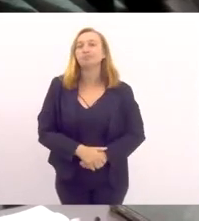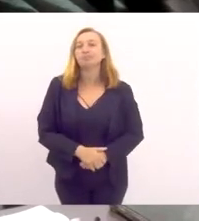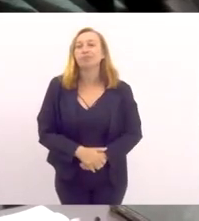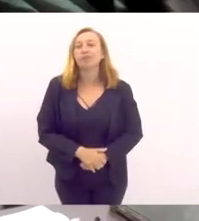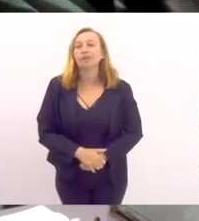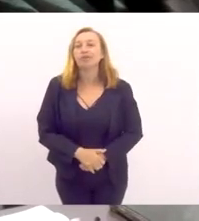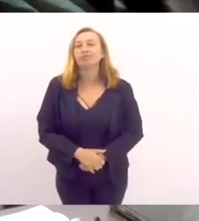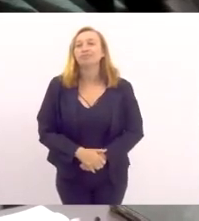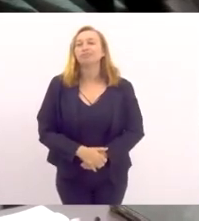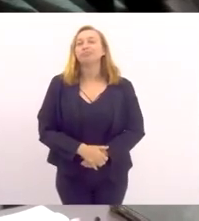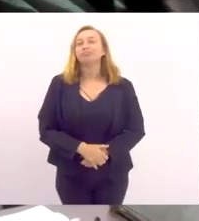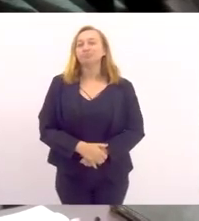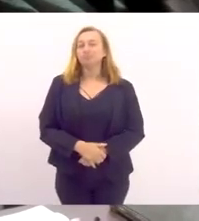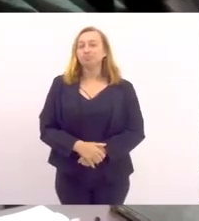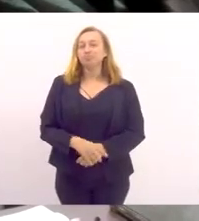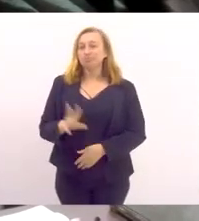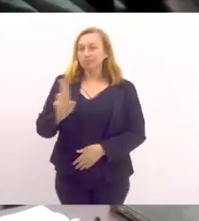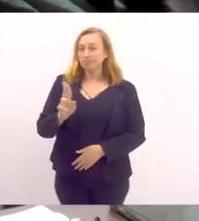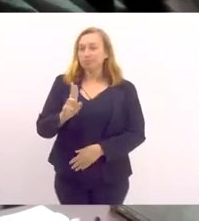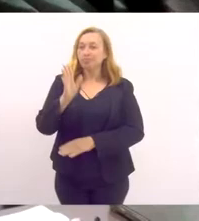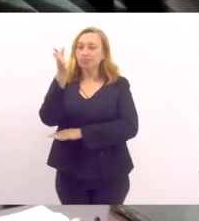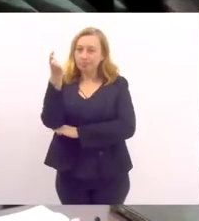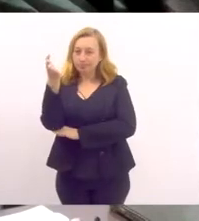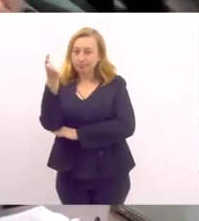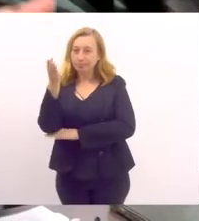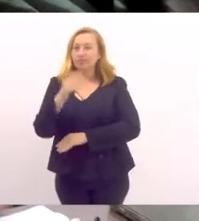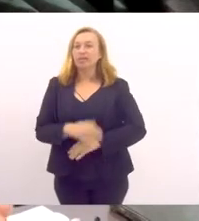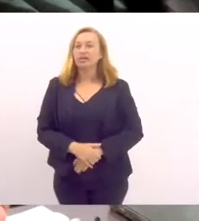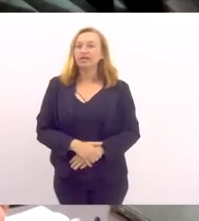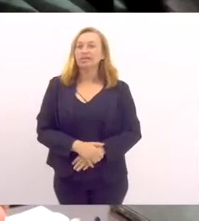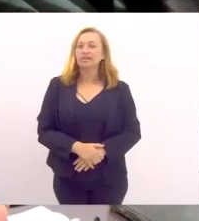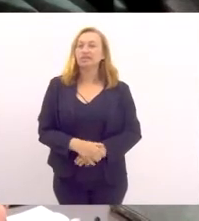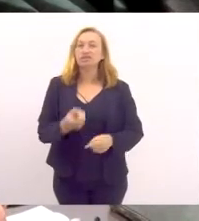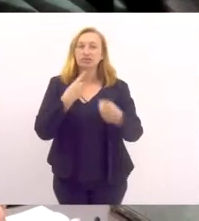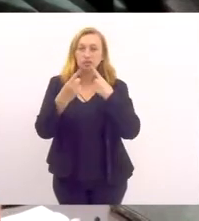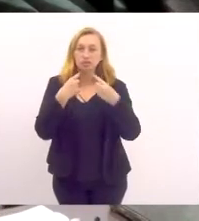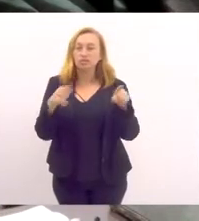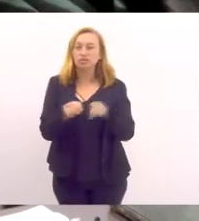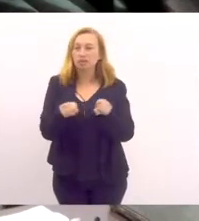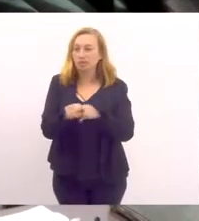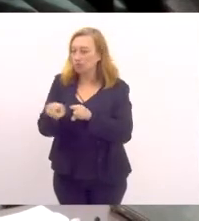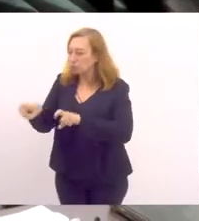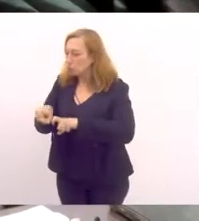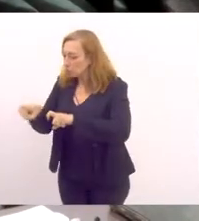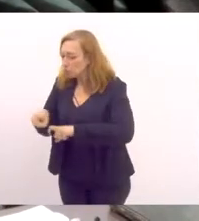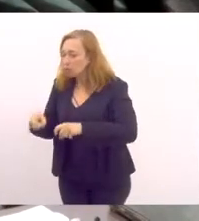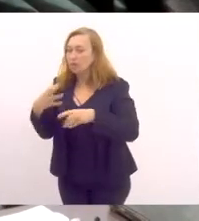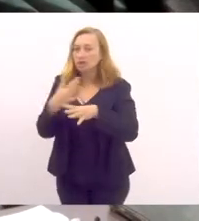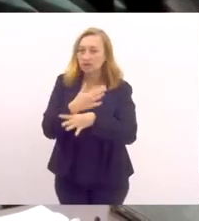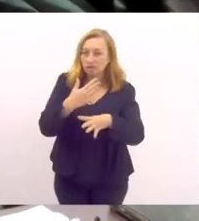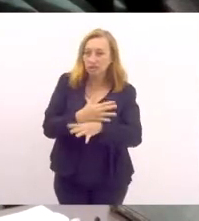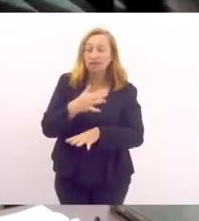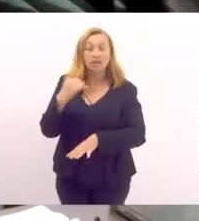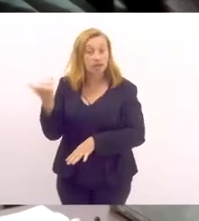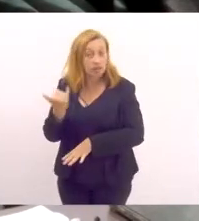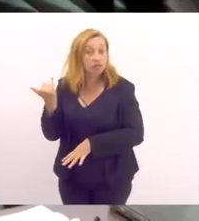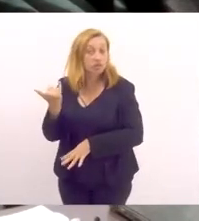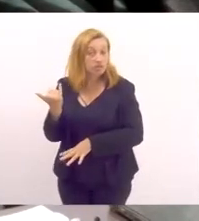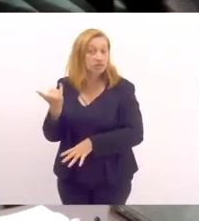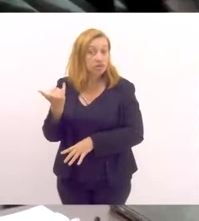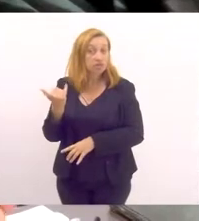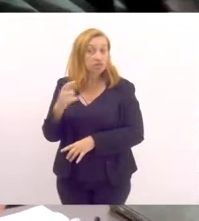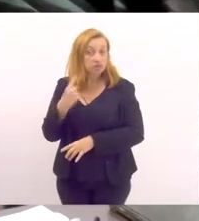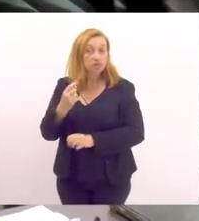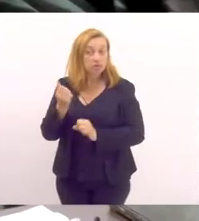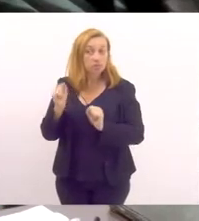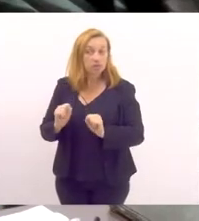extrapolando um pouco aqui minha competência, em nome dos hotéis, se quiser levar esse debate também para o interior, para as cidades do interior, eu acho que a hotelaria pode